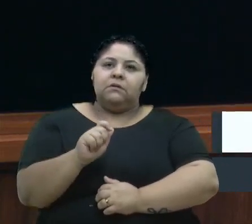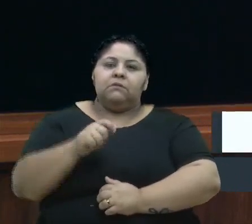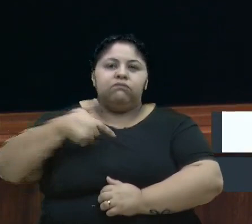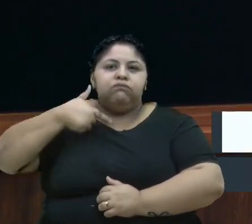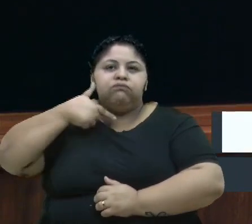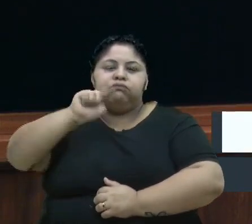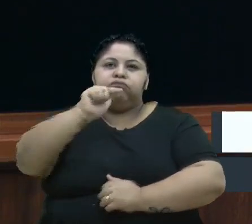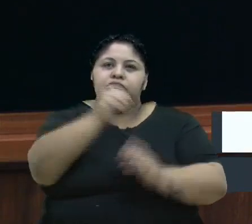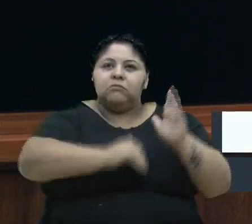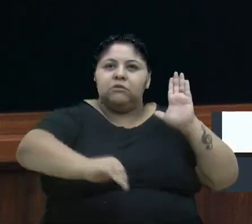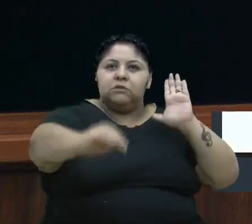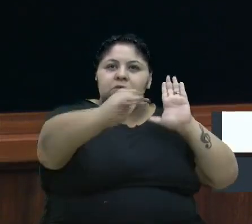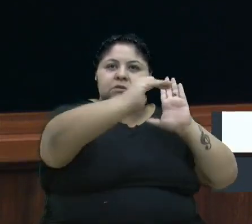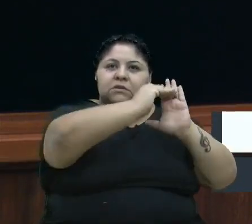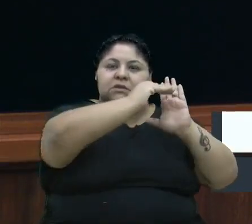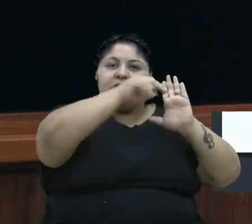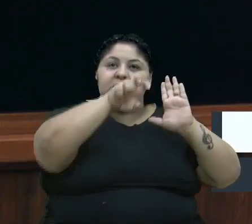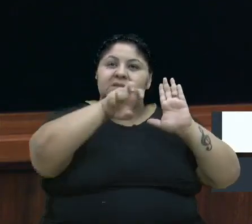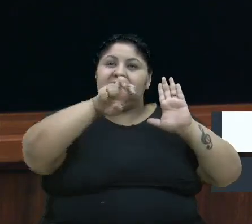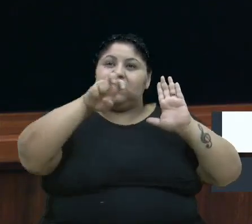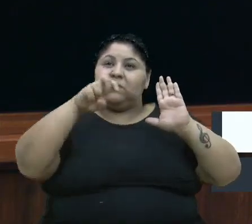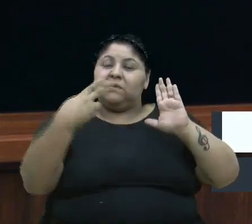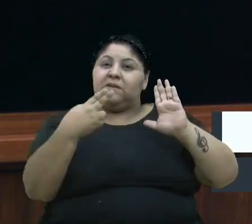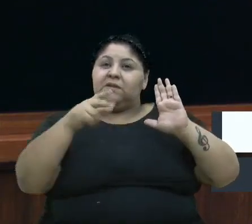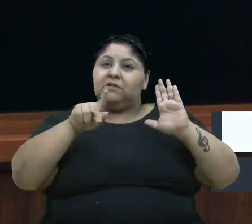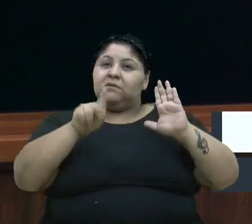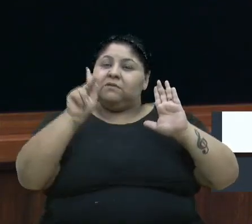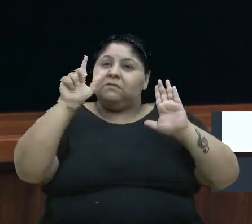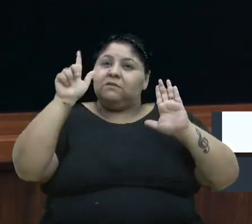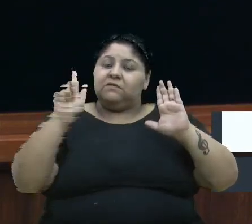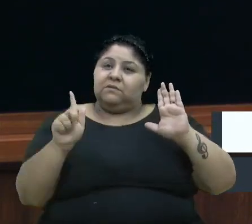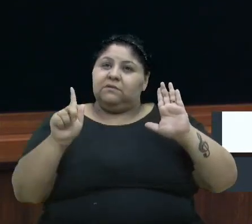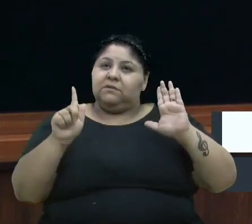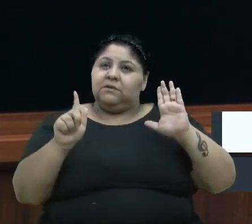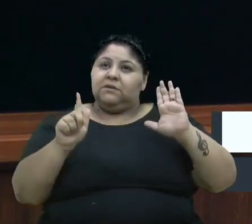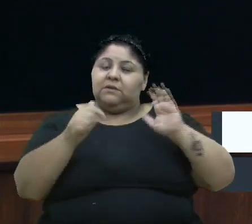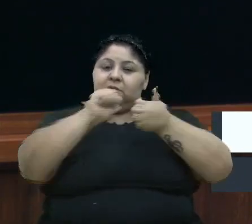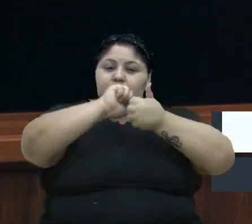a categoria até 52 quilos nos Jogos